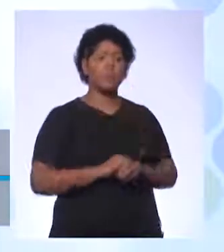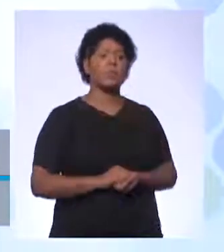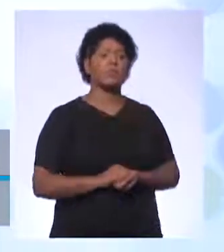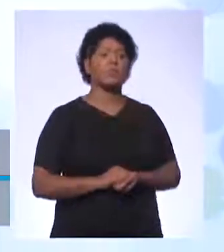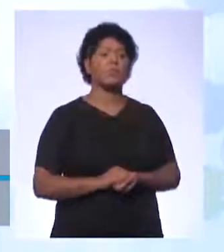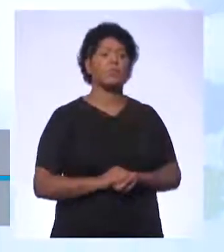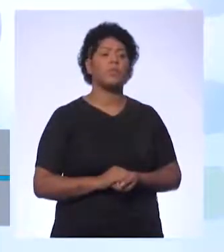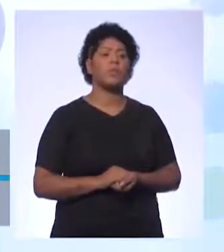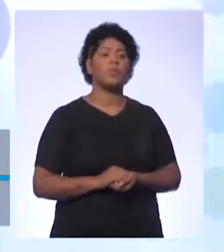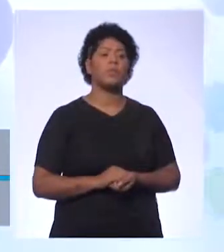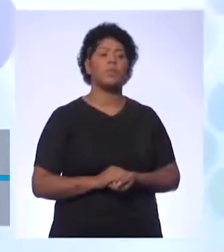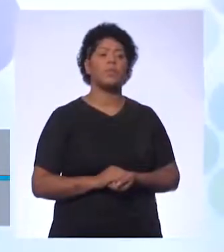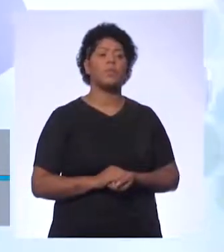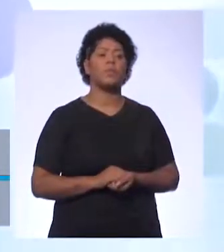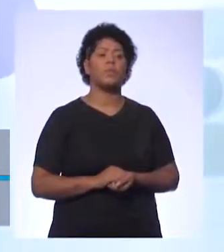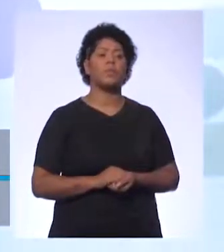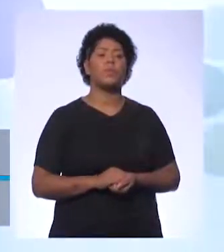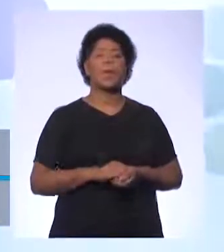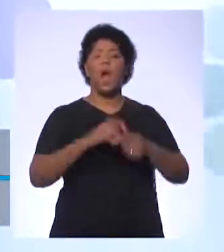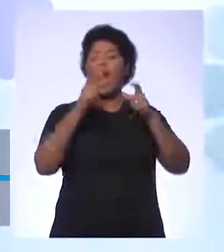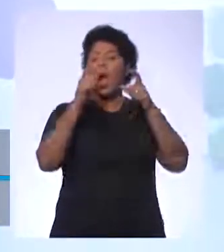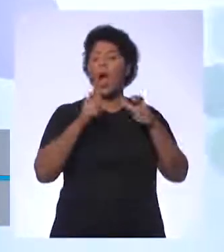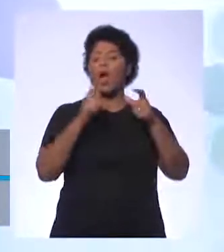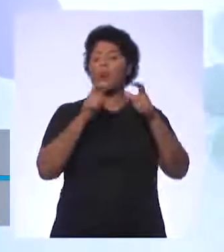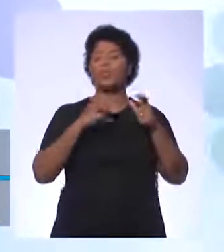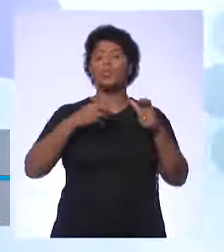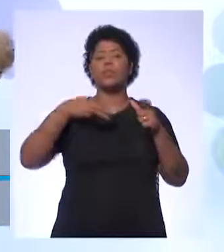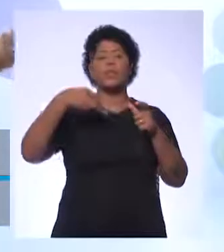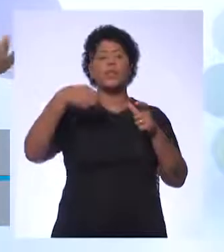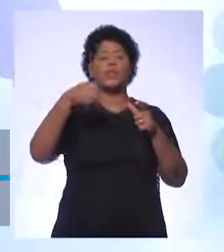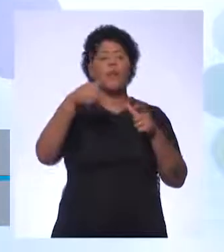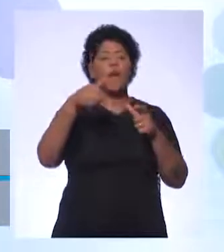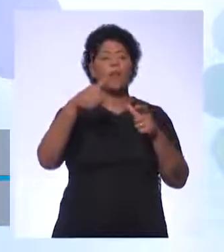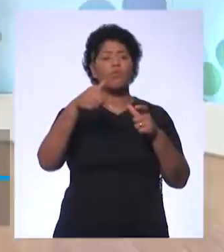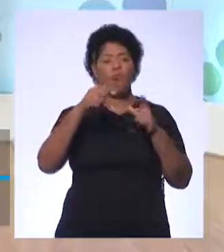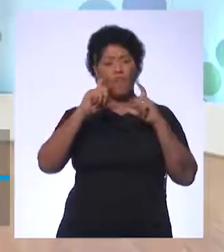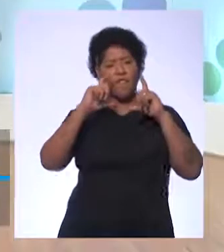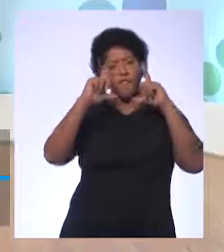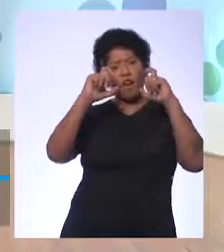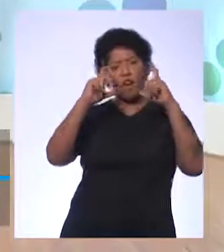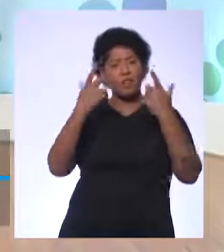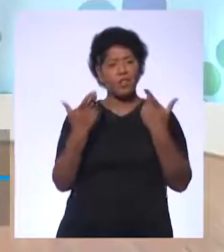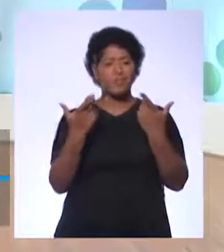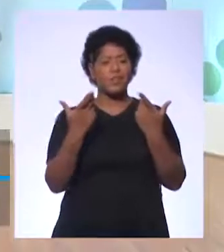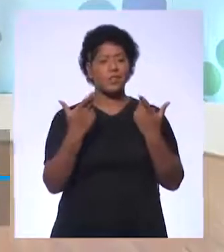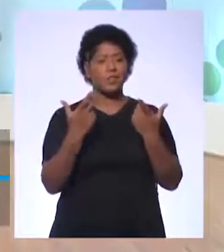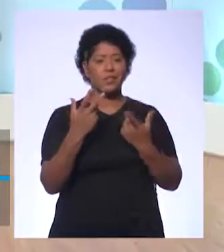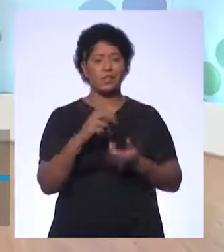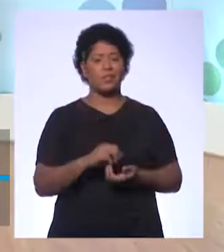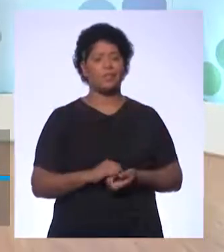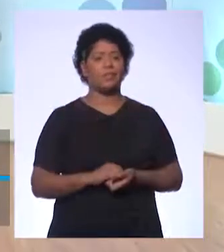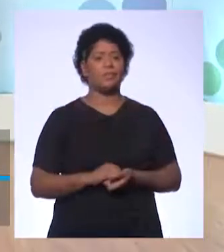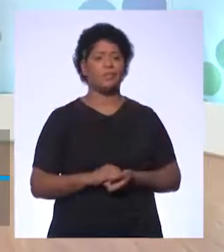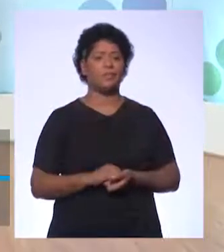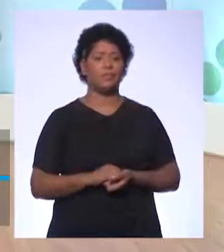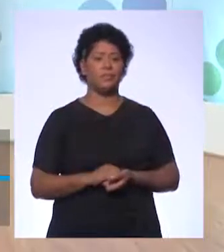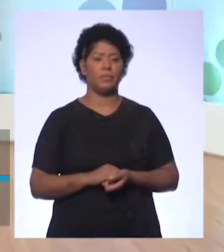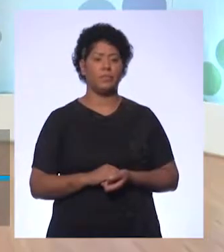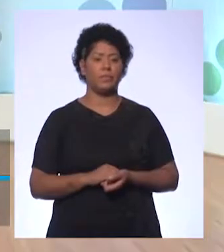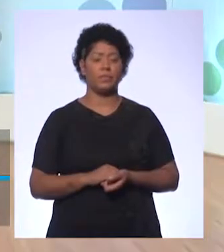onde provavelmente o Miguel de Cervantes tiraria fotos hoje. Sim, sim, que eu acabei refugando nessa, né?